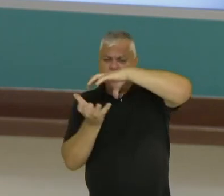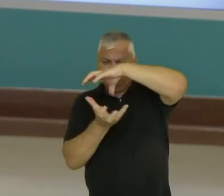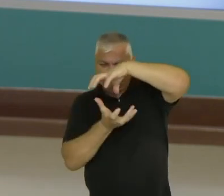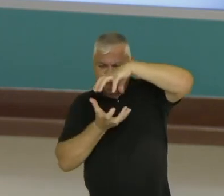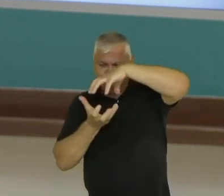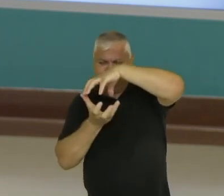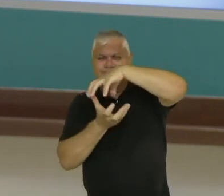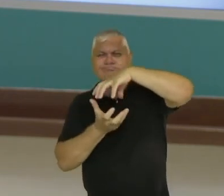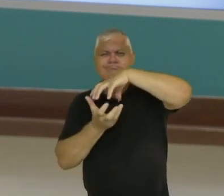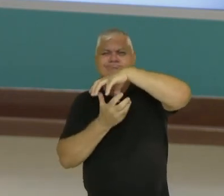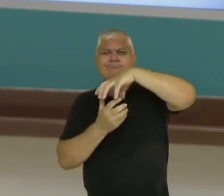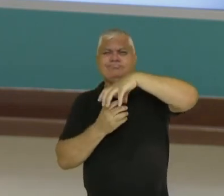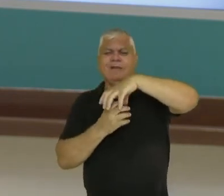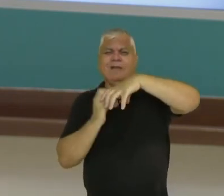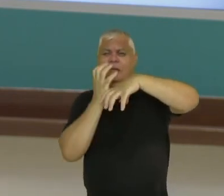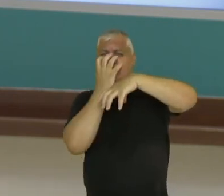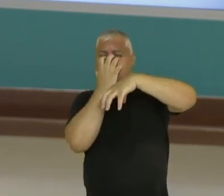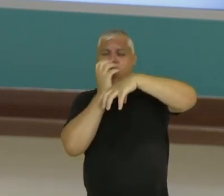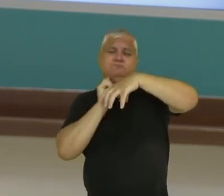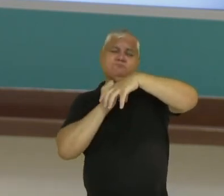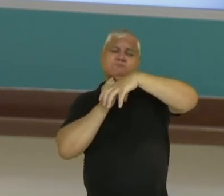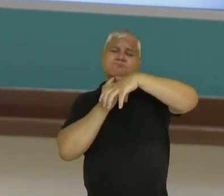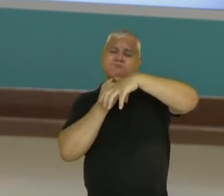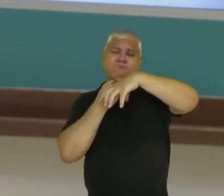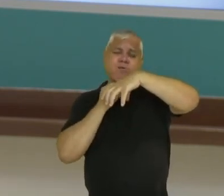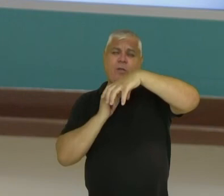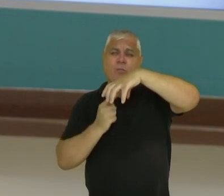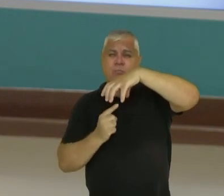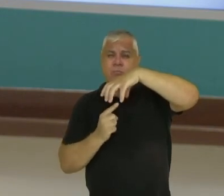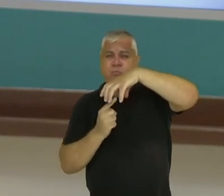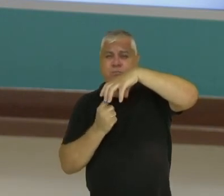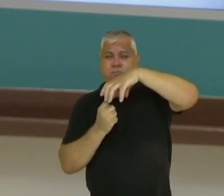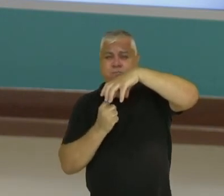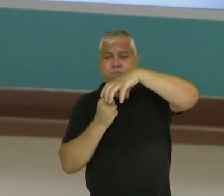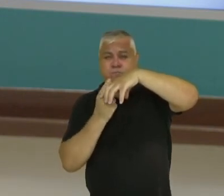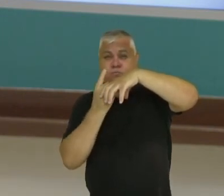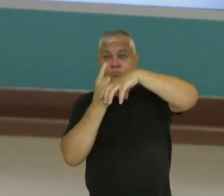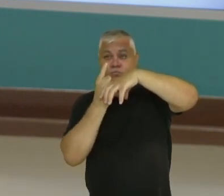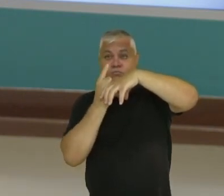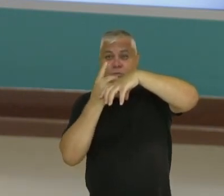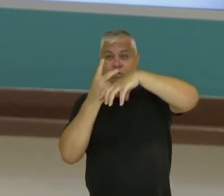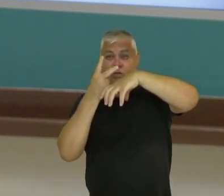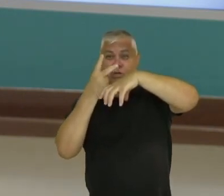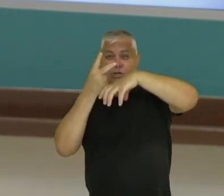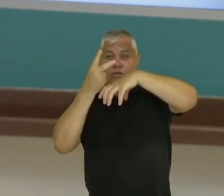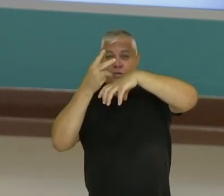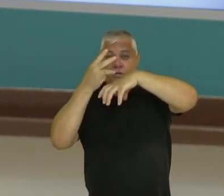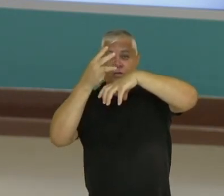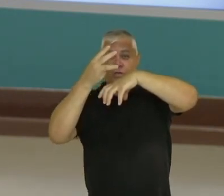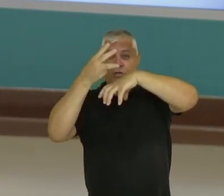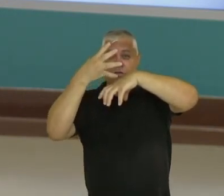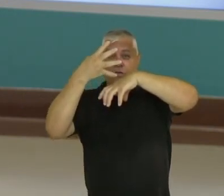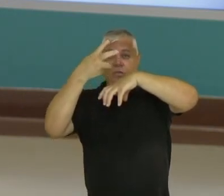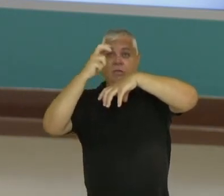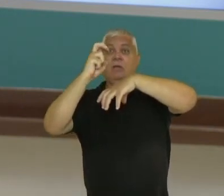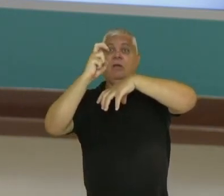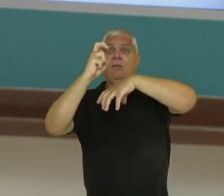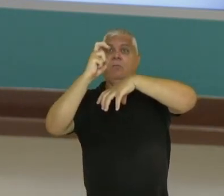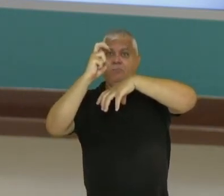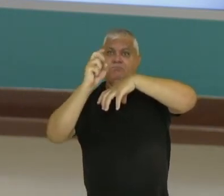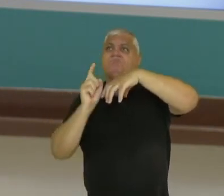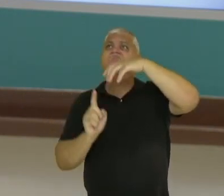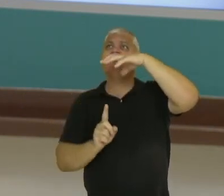aí, né, fronteiras planetárias, saindo aqui da nossa atmosfera e atingindo outros lugares, temos vários dados estatísticos